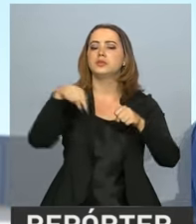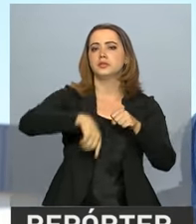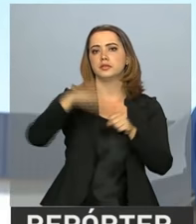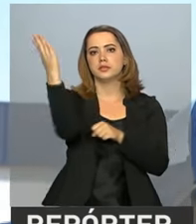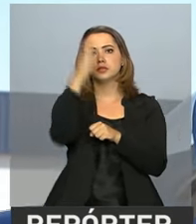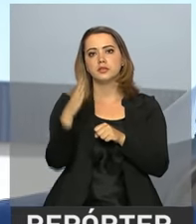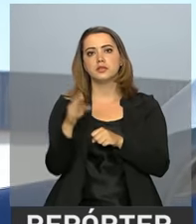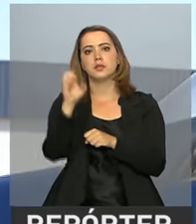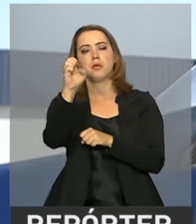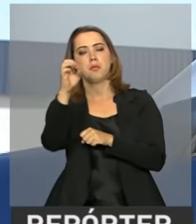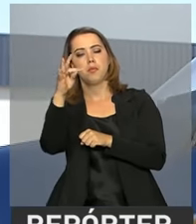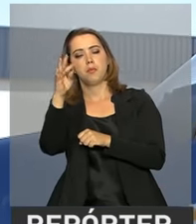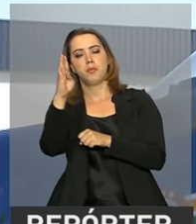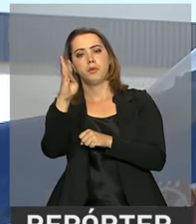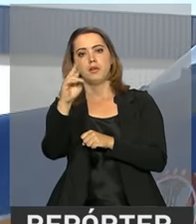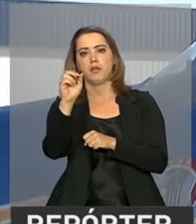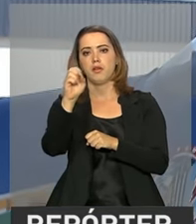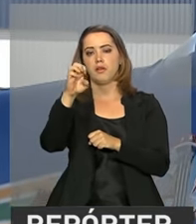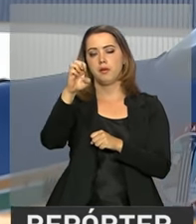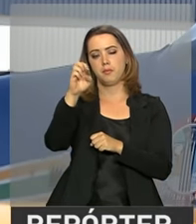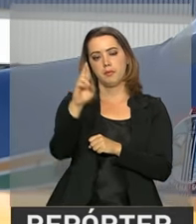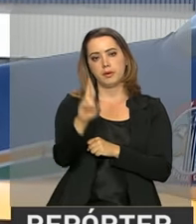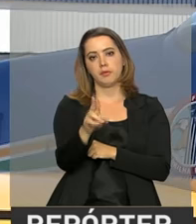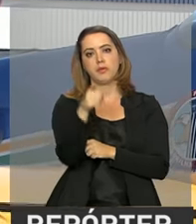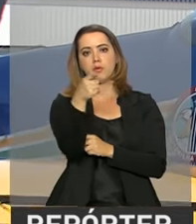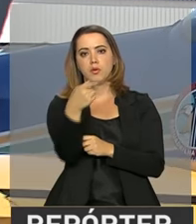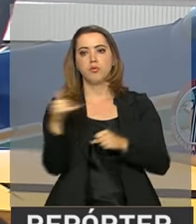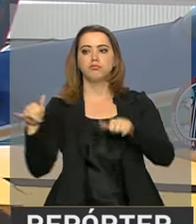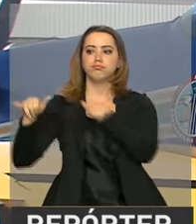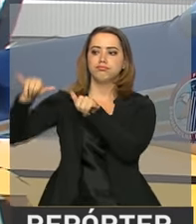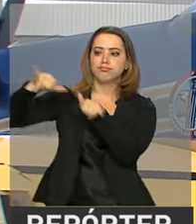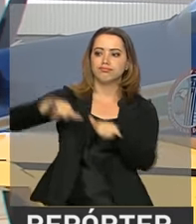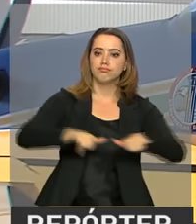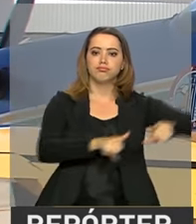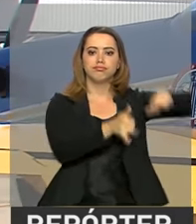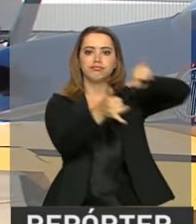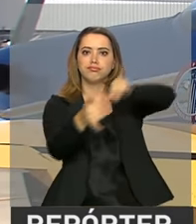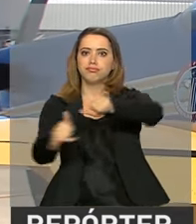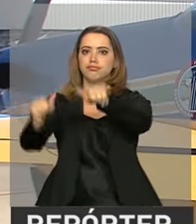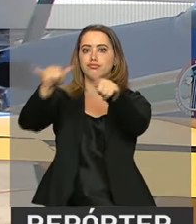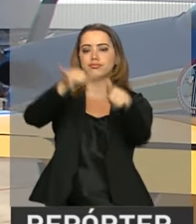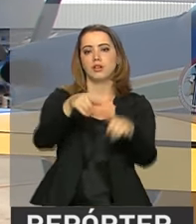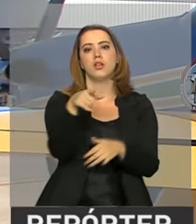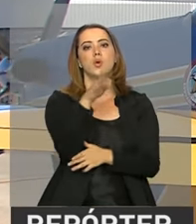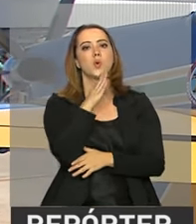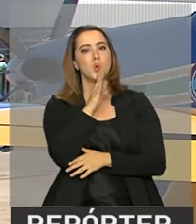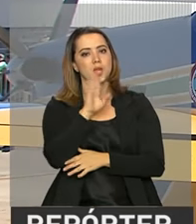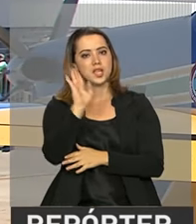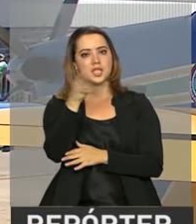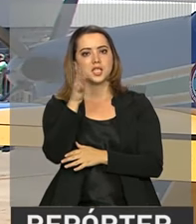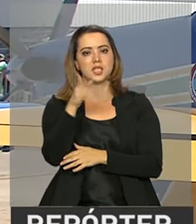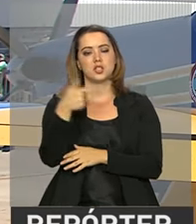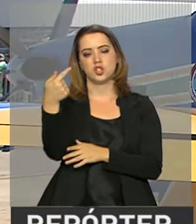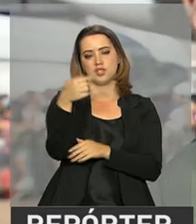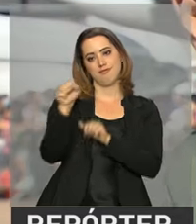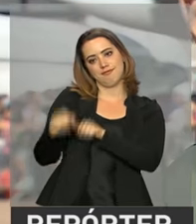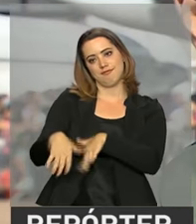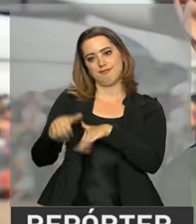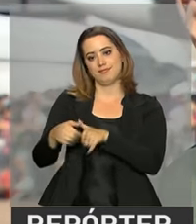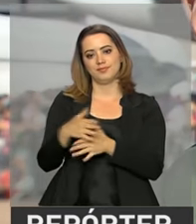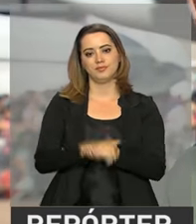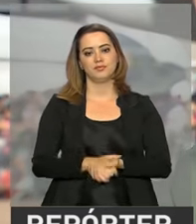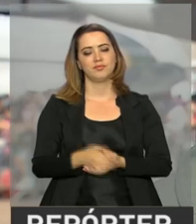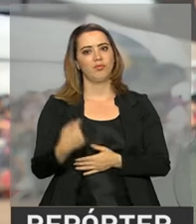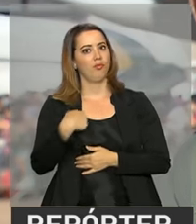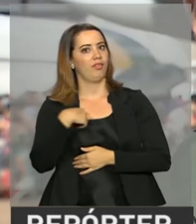aviões aqui que os pilotos da Esquadrilha da Fumaça fazem aquelas acrobacias que todo mundo conhece, como por exemplo as do 7 de setembro. Pra